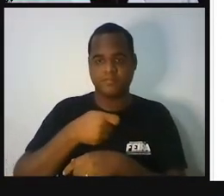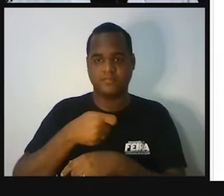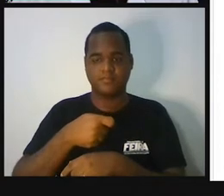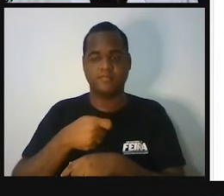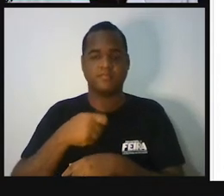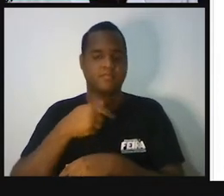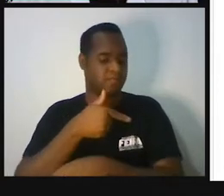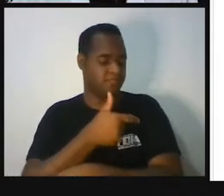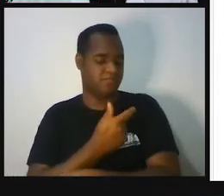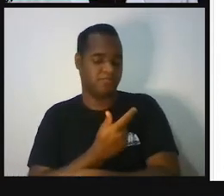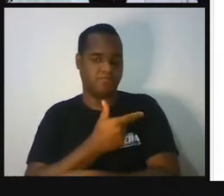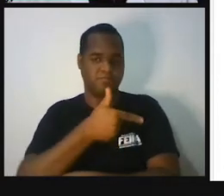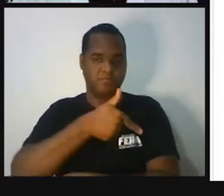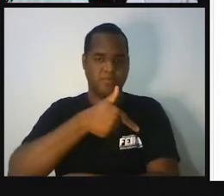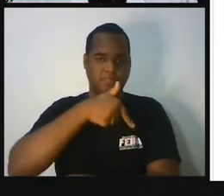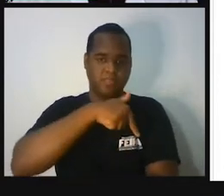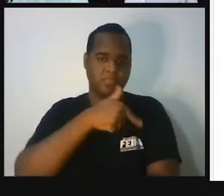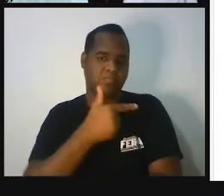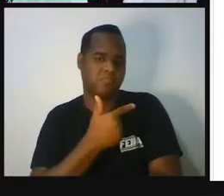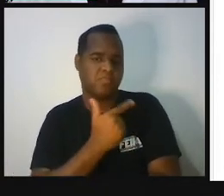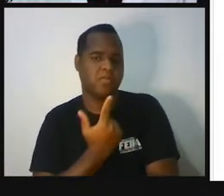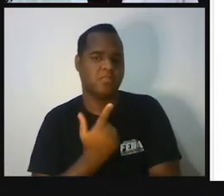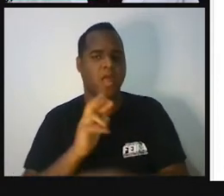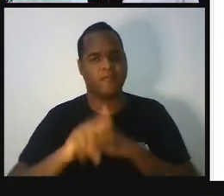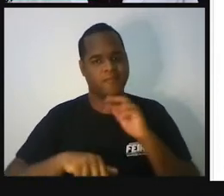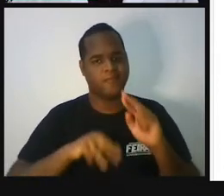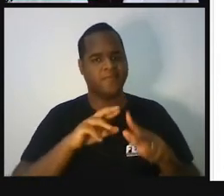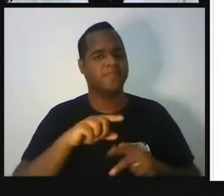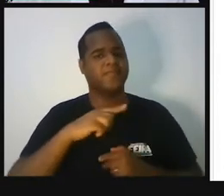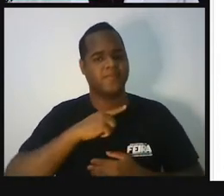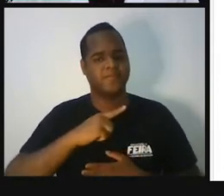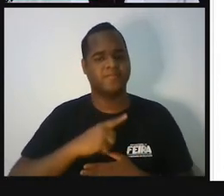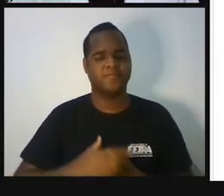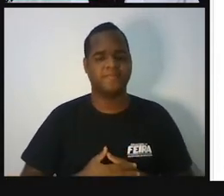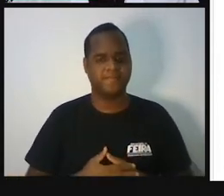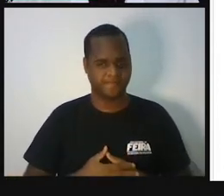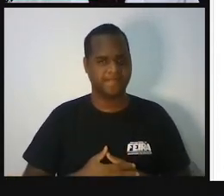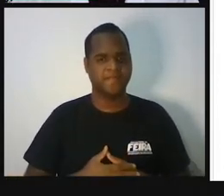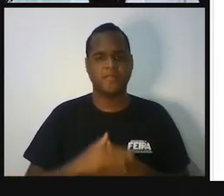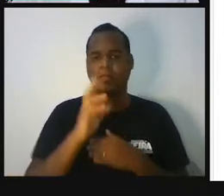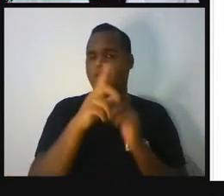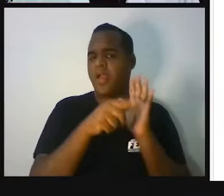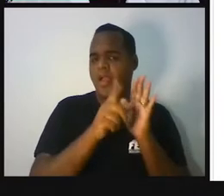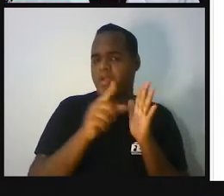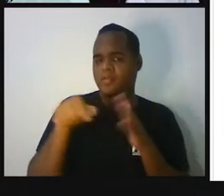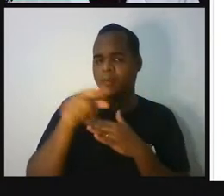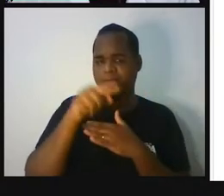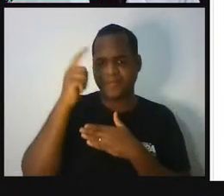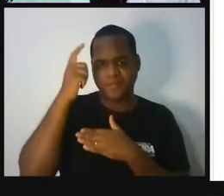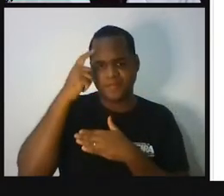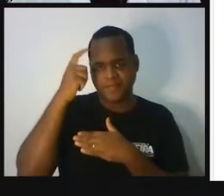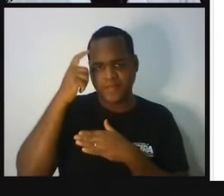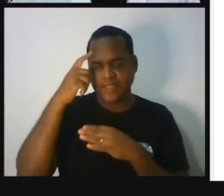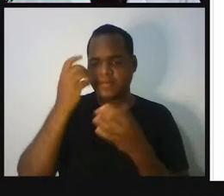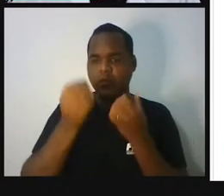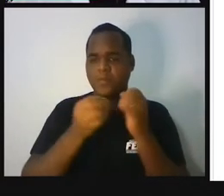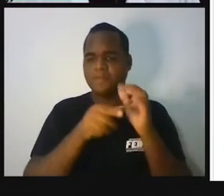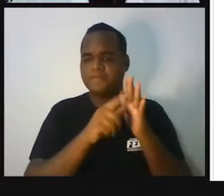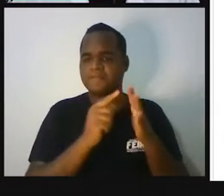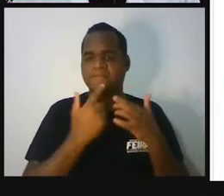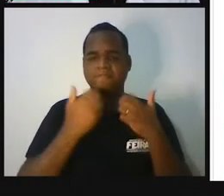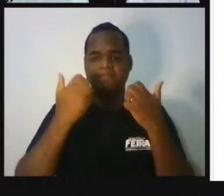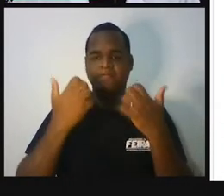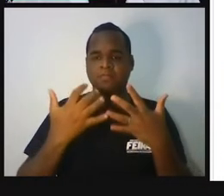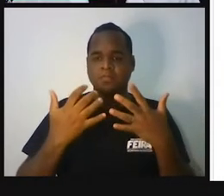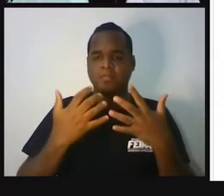medida de ângulo ó Tá certo onde a gente pensar nessa situação Vamos